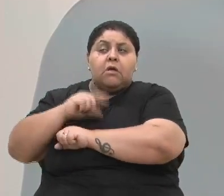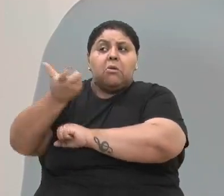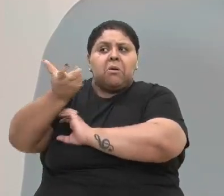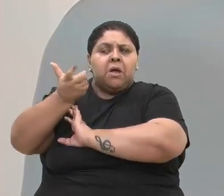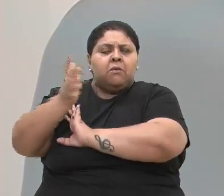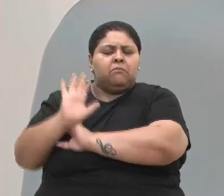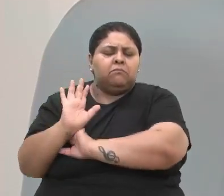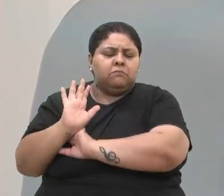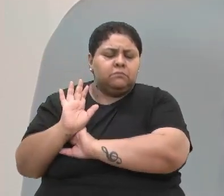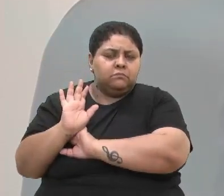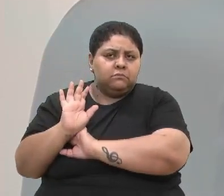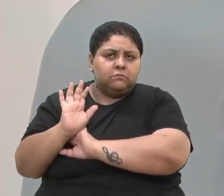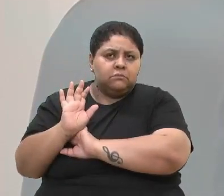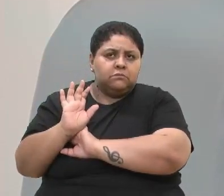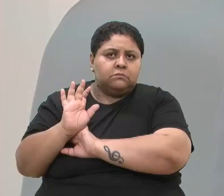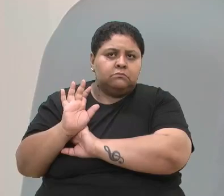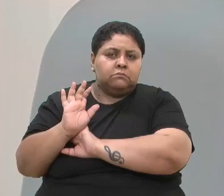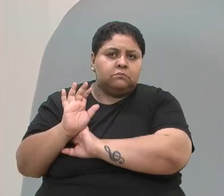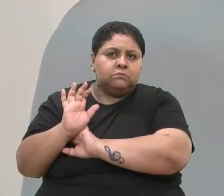quero